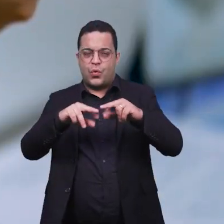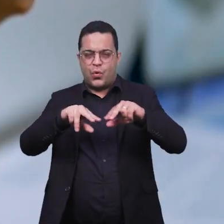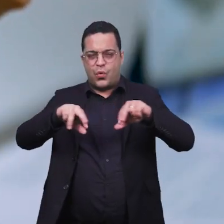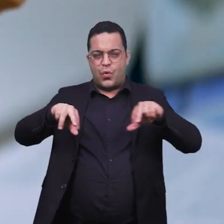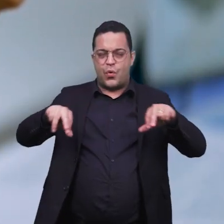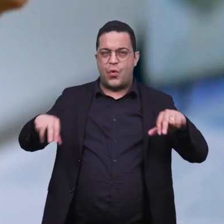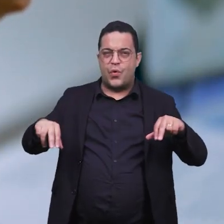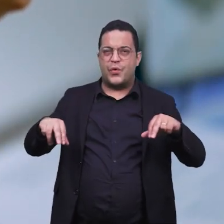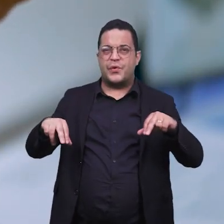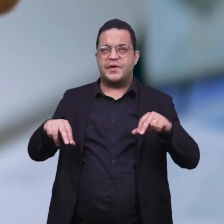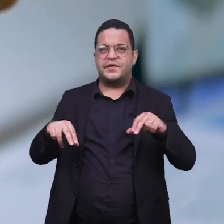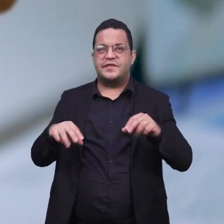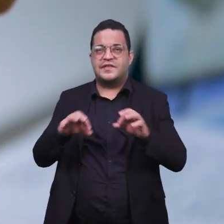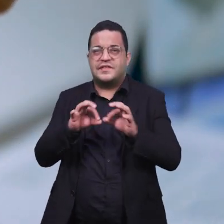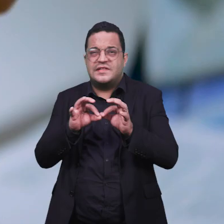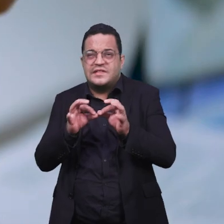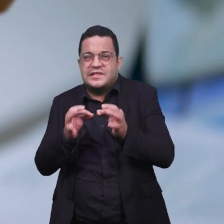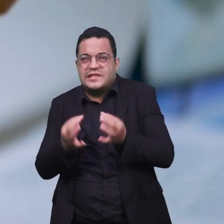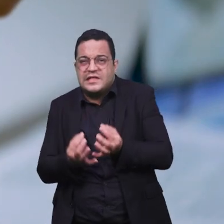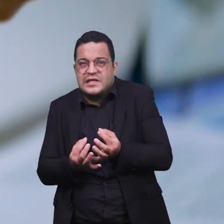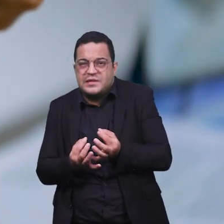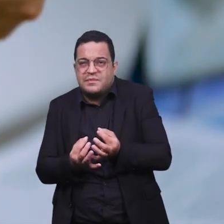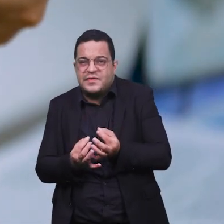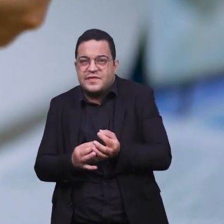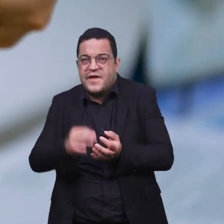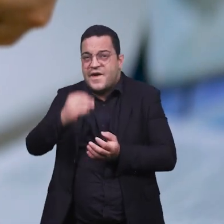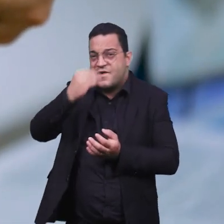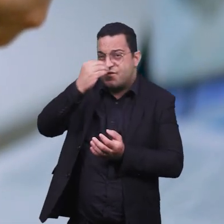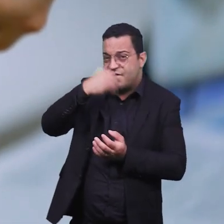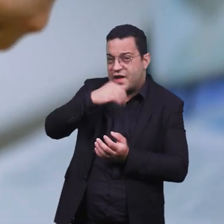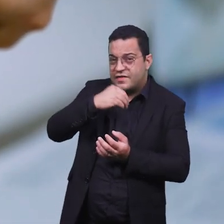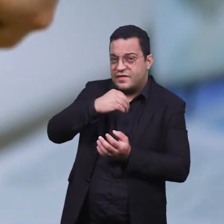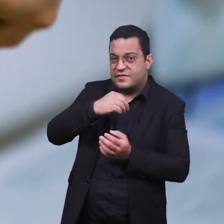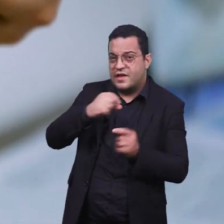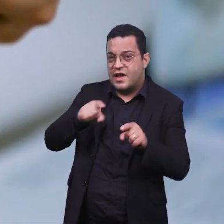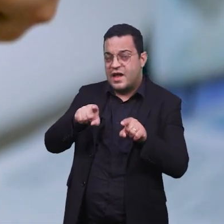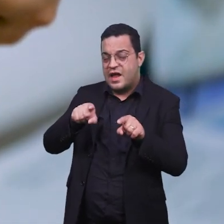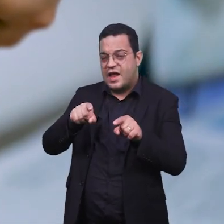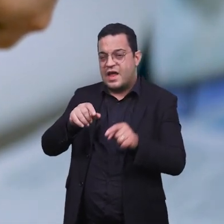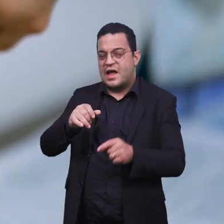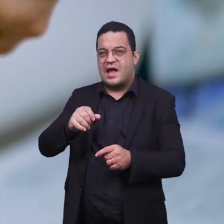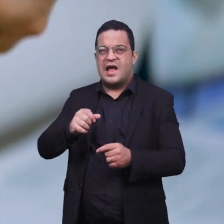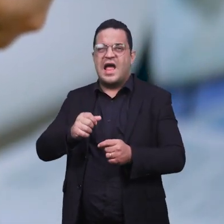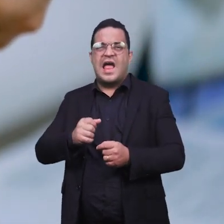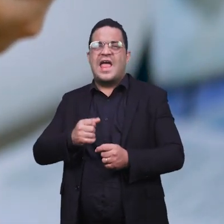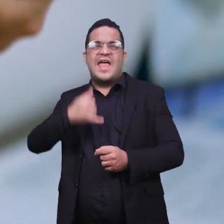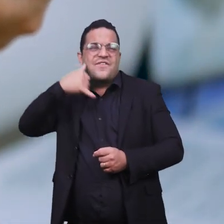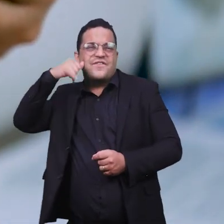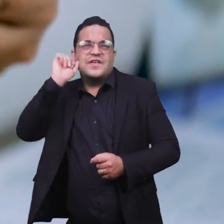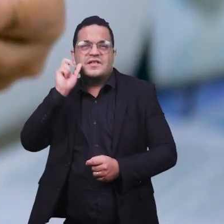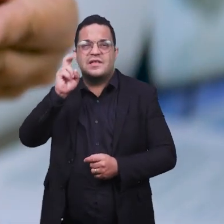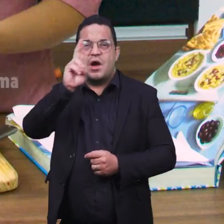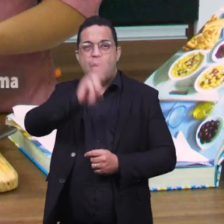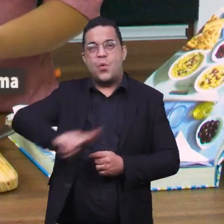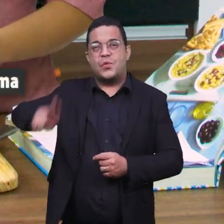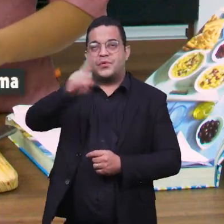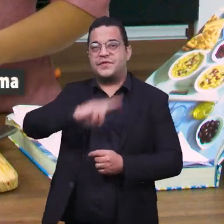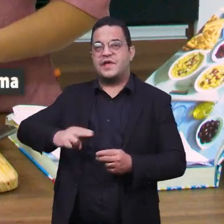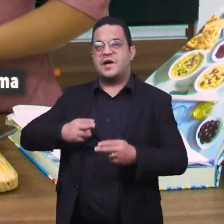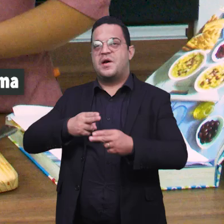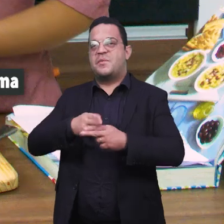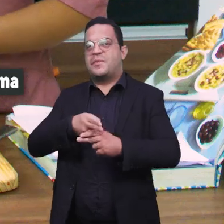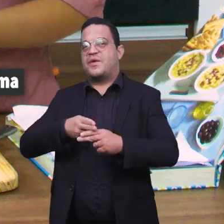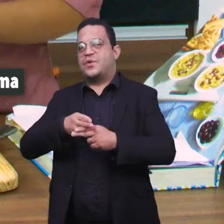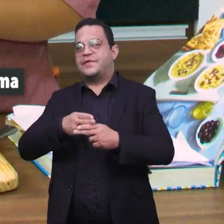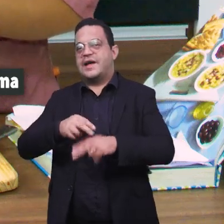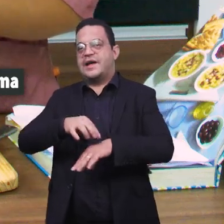tá? Dificilmente, gente, você vai conseguir cortar um bom pedaço de carne com uma faquinha dessa. Então, essa a gente chama da